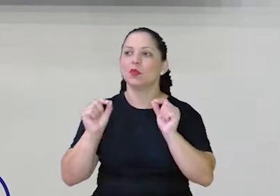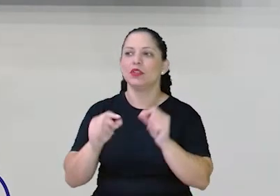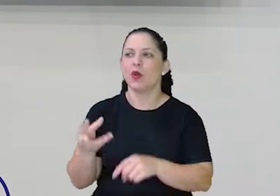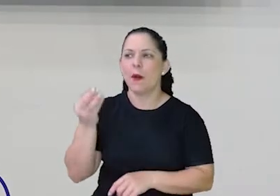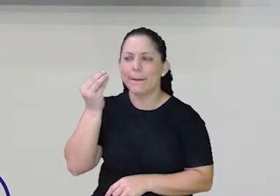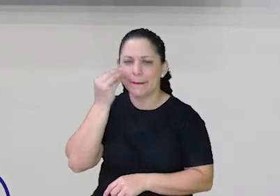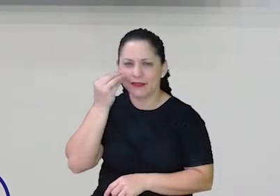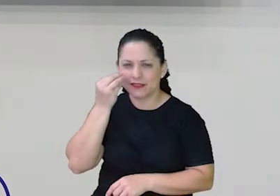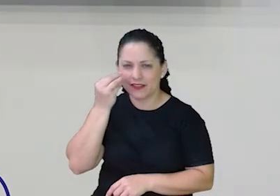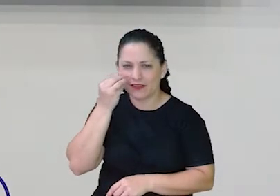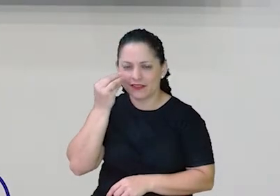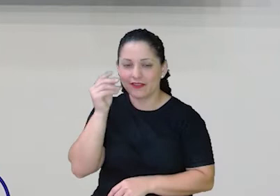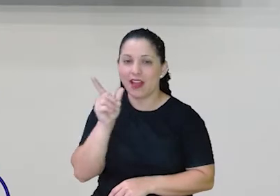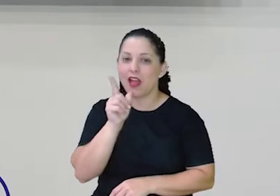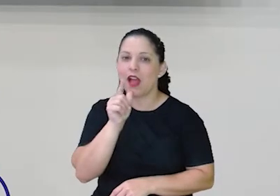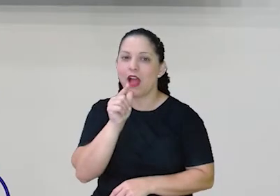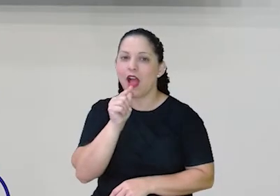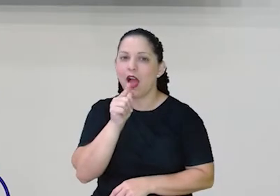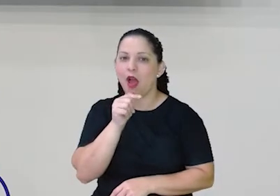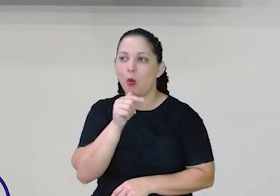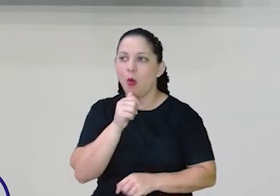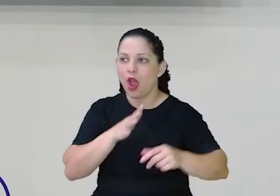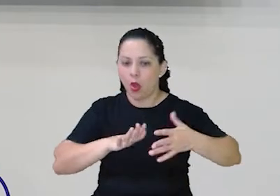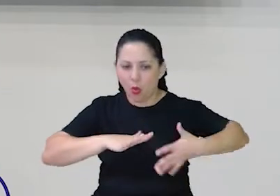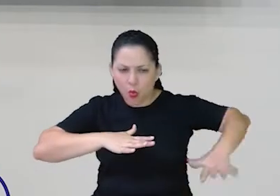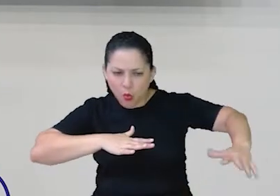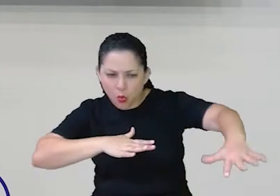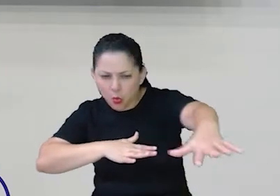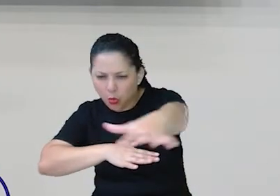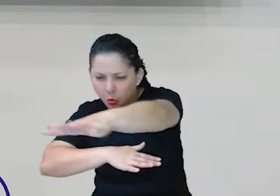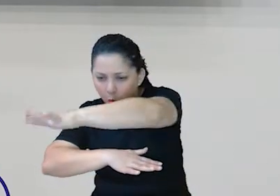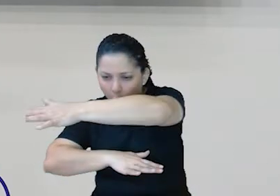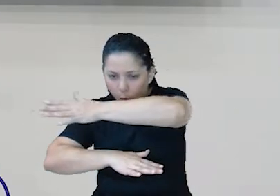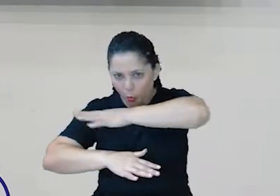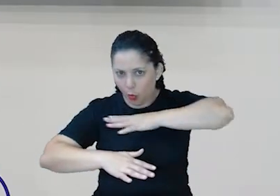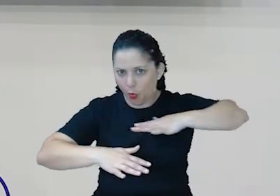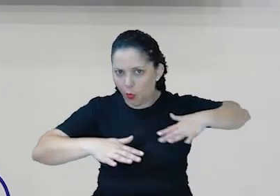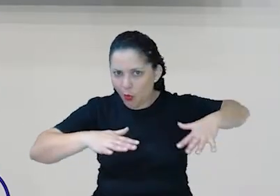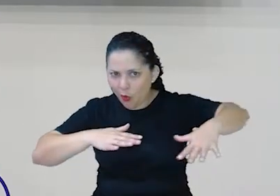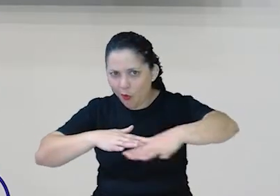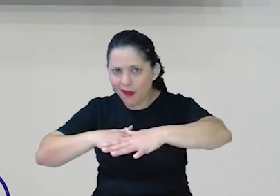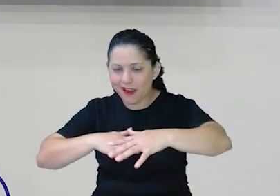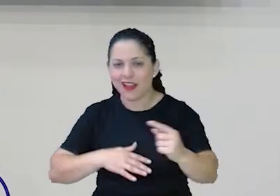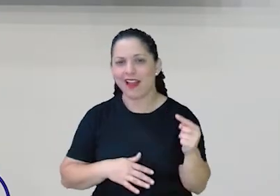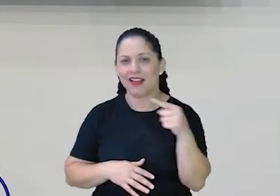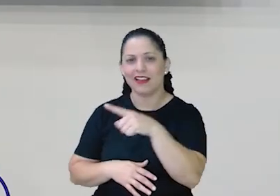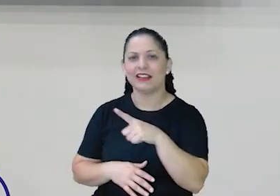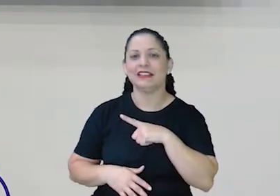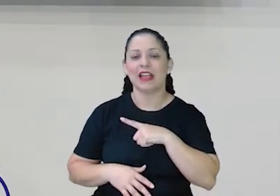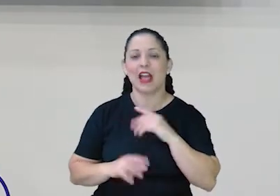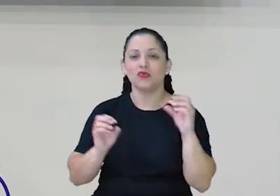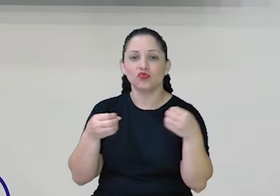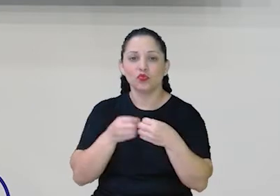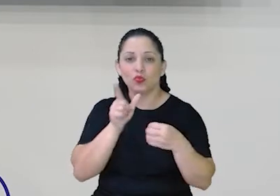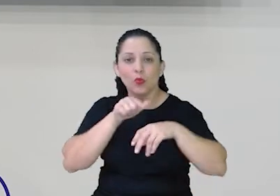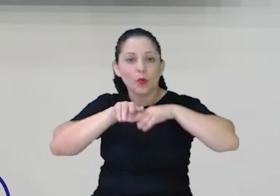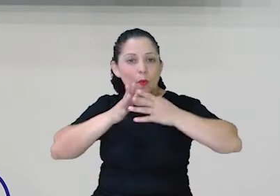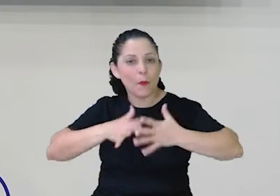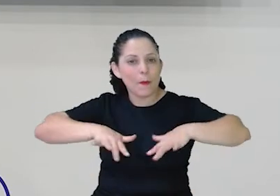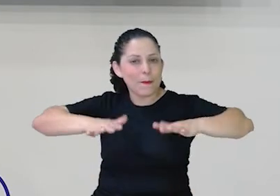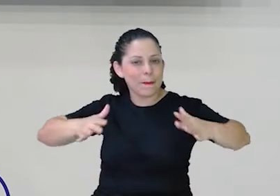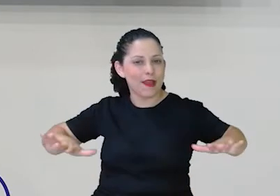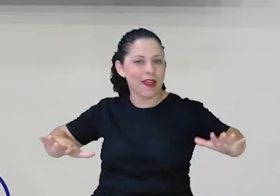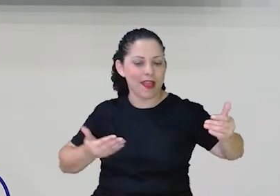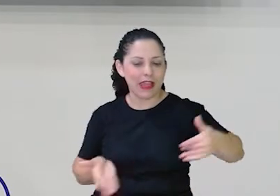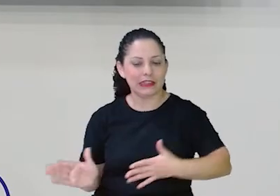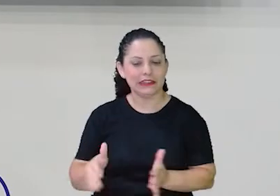muita água. Mas que água será essa? Será que é só água normal? Será que aí tem oceano? Será que aí tem rio? Será que aí